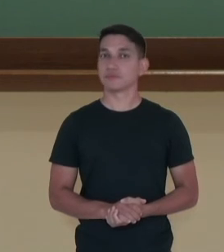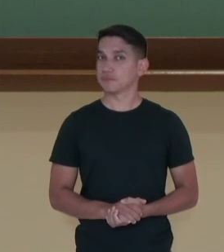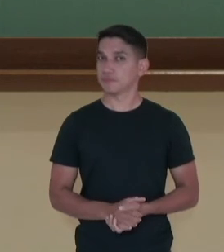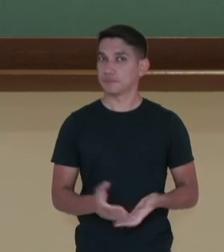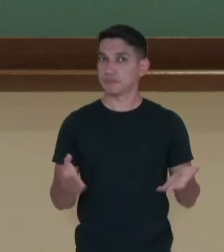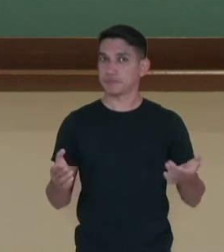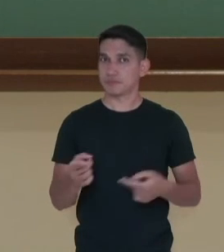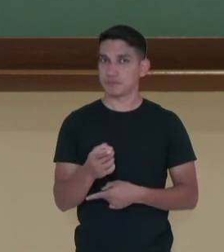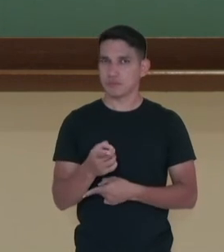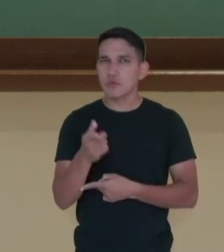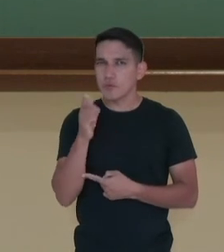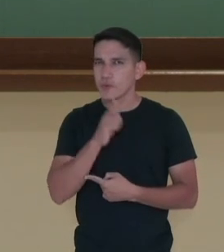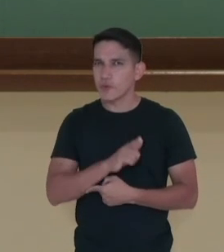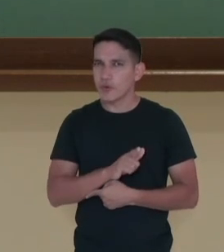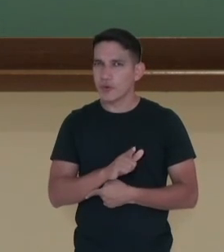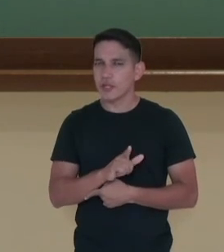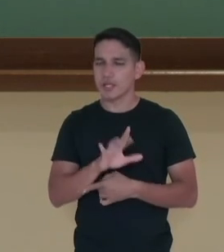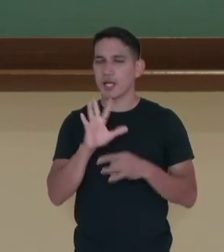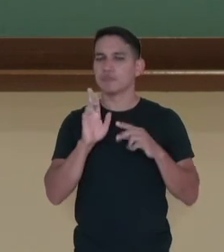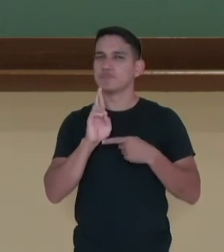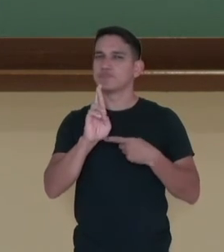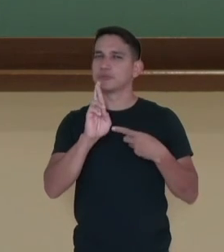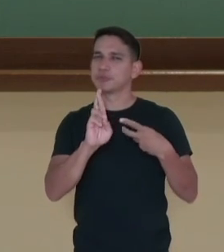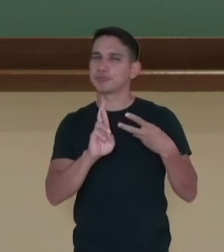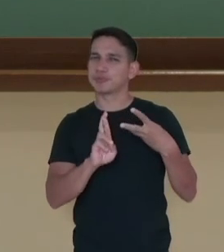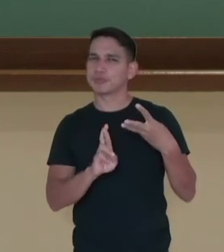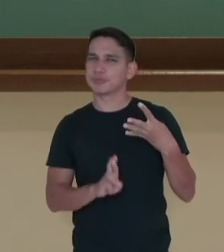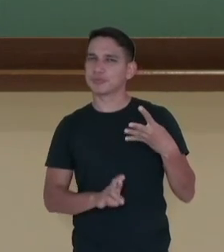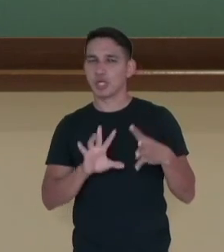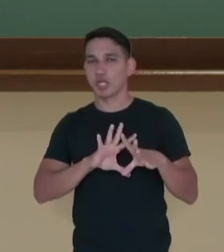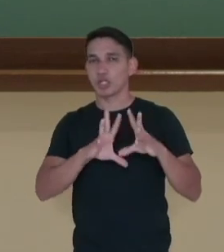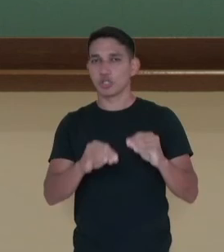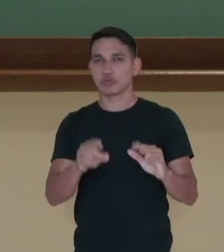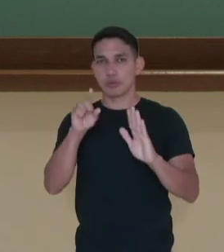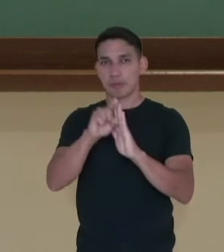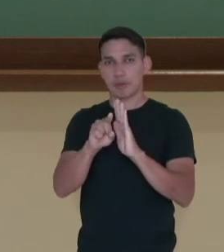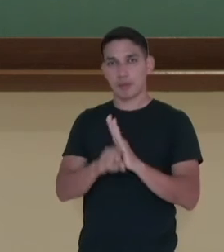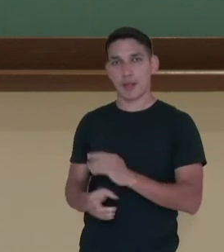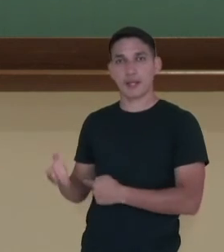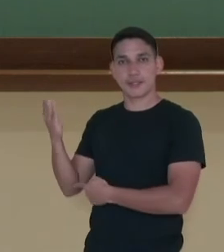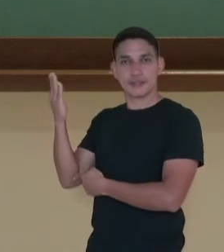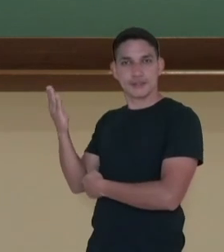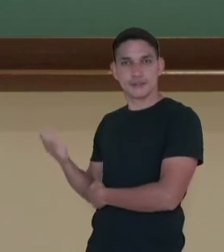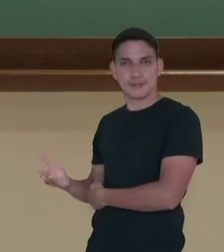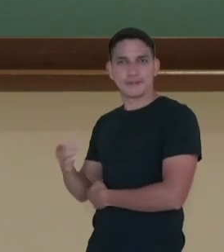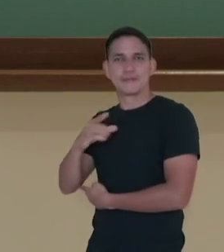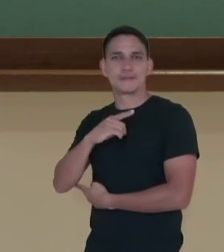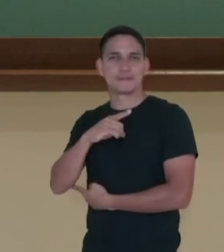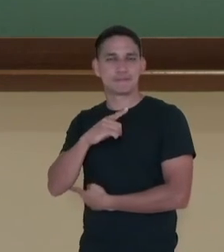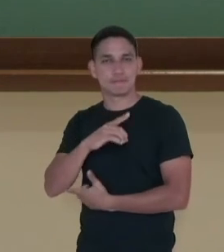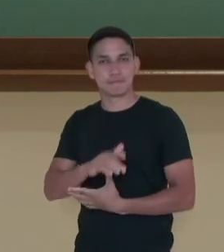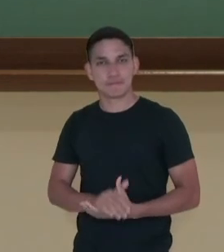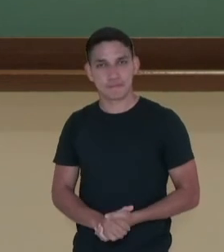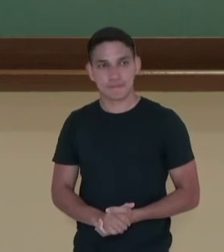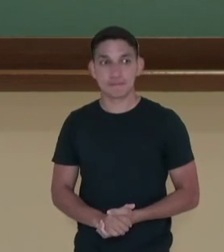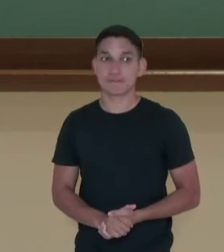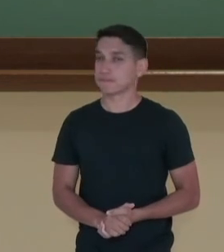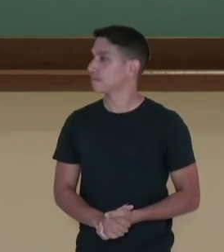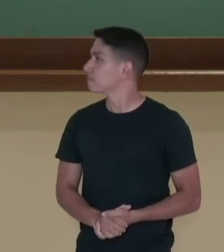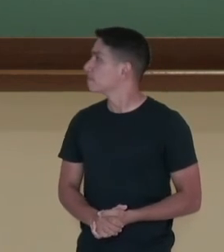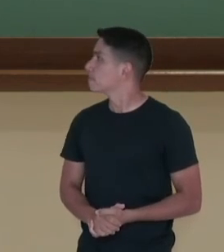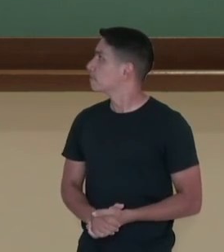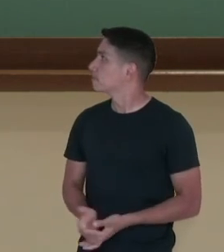Então, pessoal, conseguiram formular aí respostas adequadas referentes aqui aos questionamentos?